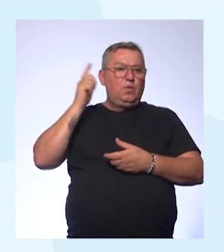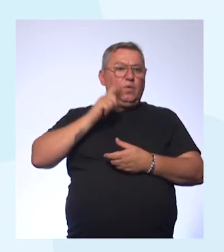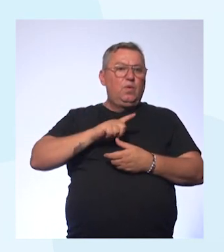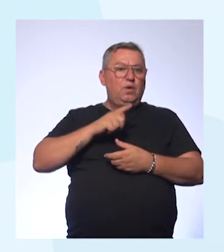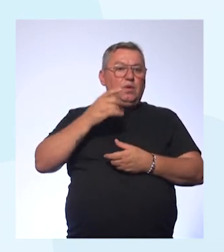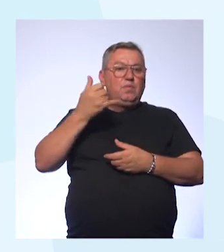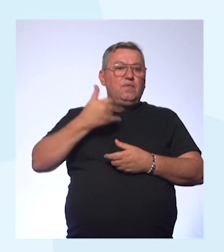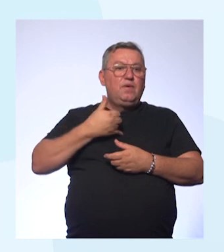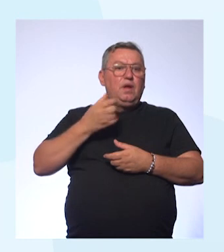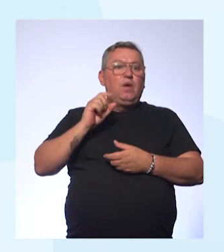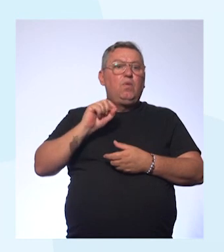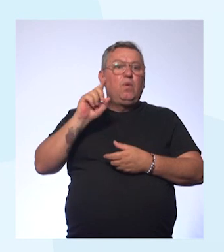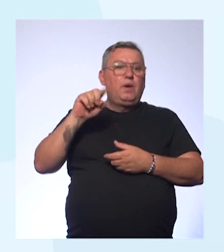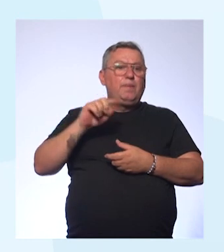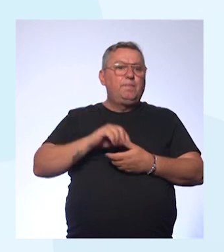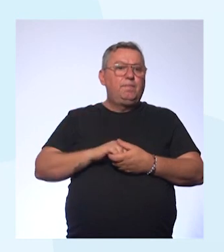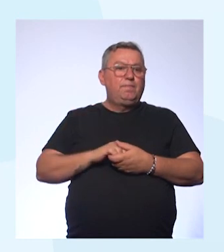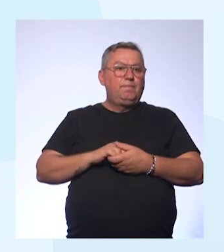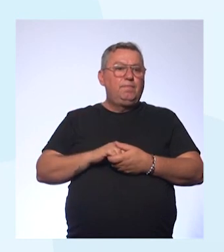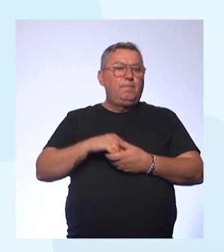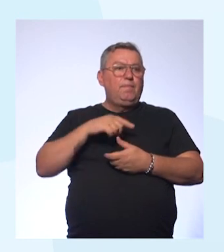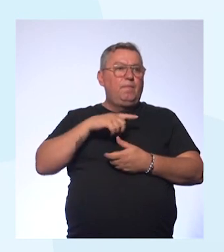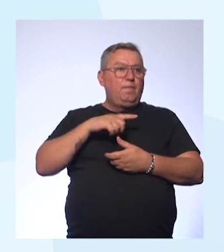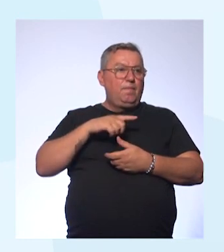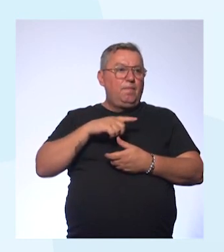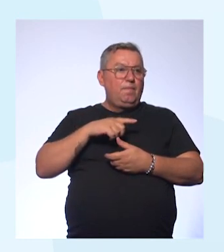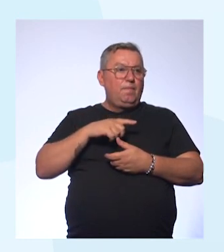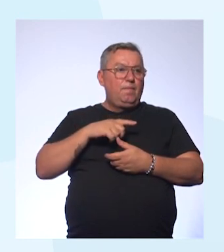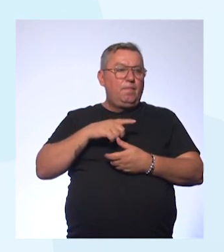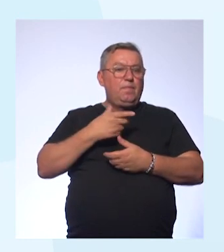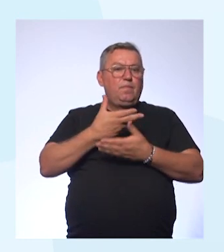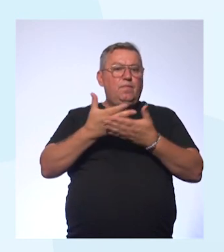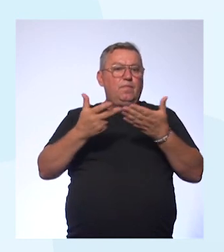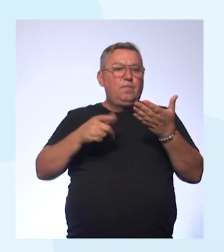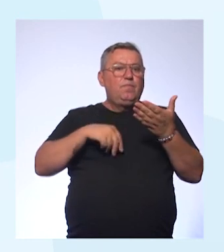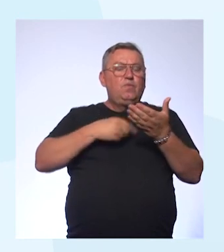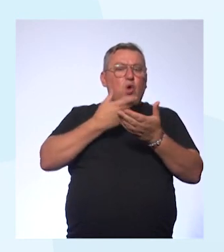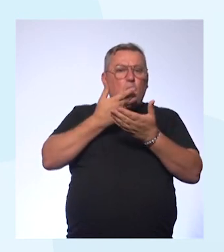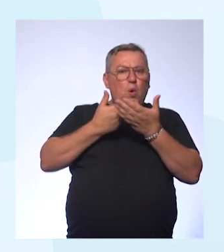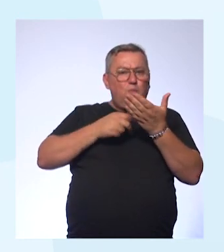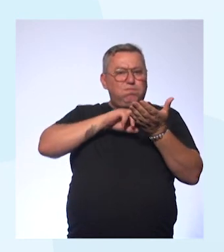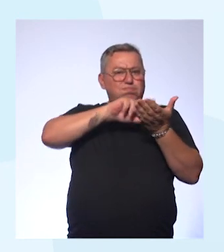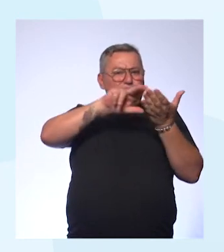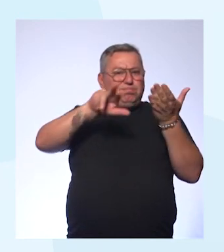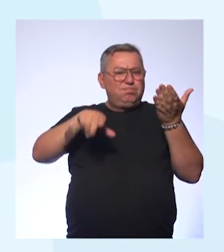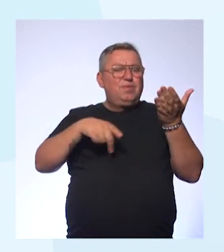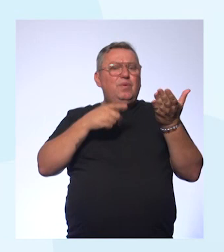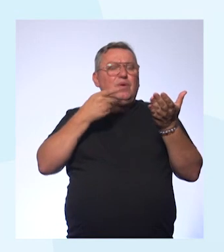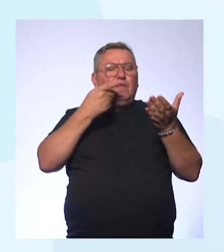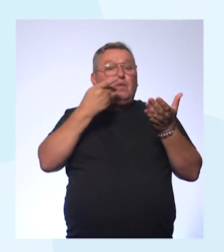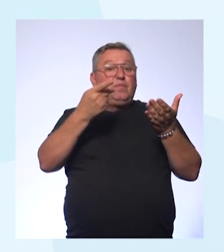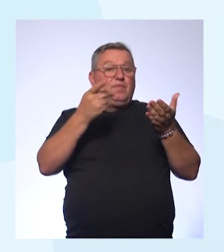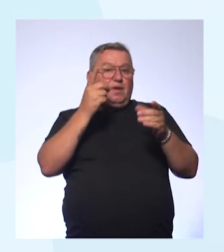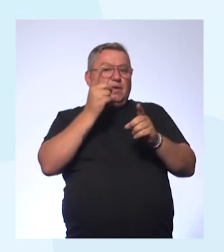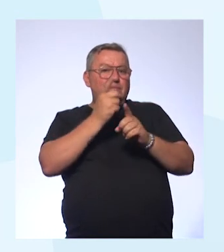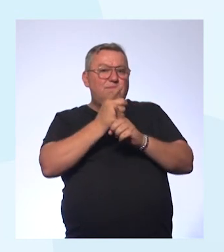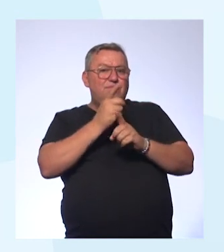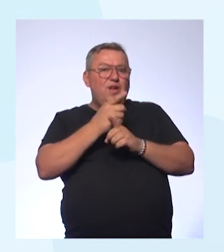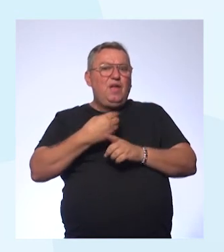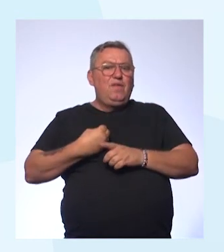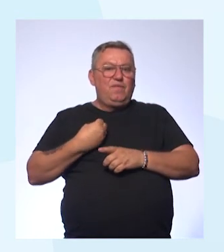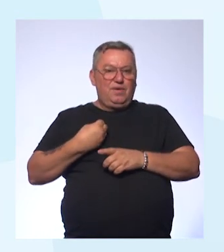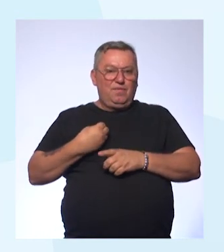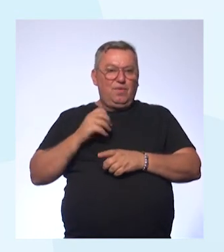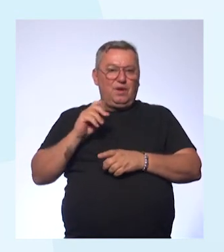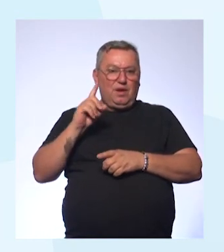consegue, me fala qual que é, tá? Então, tem muitas cores aí, e eu quero que vocês identifiquem e